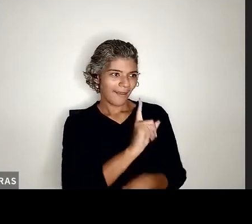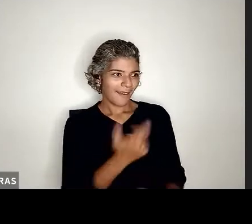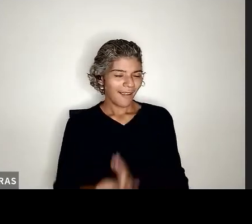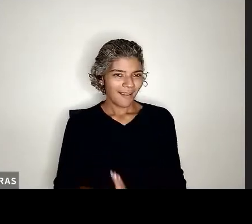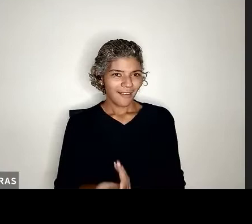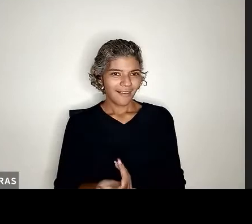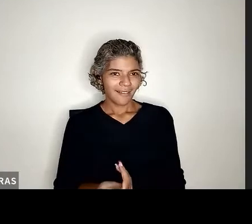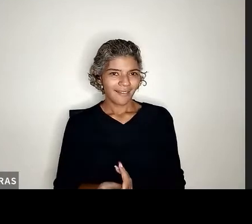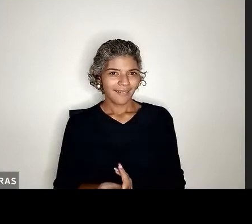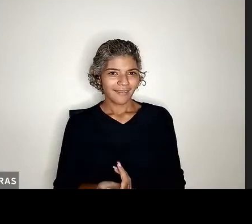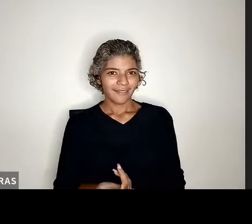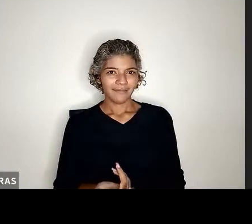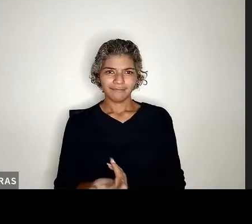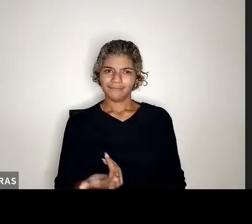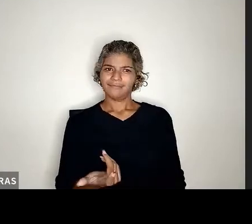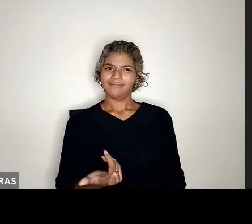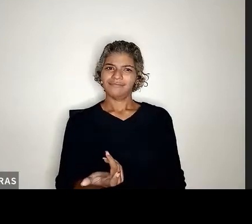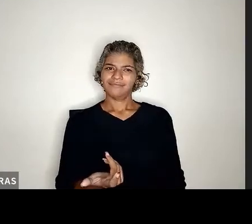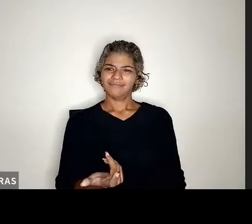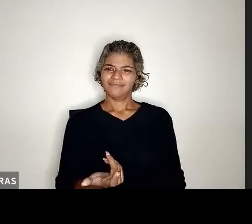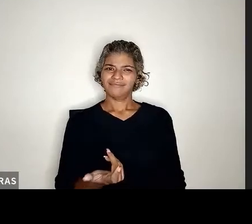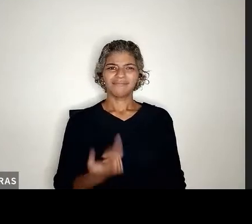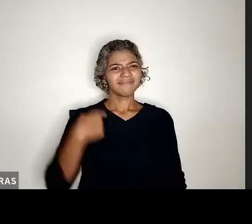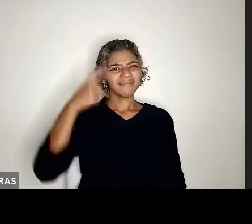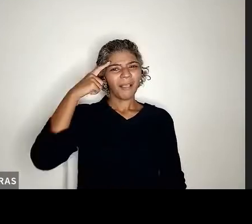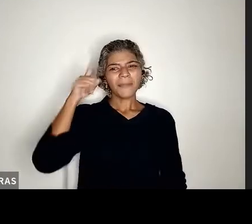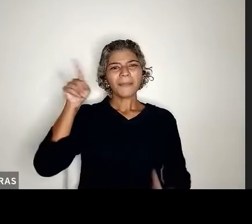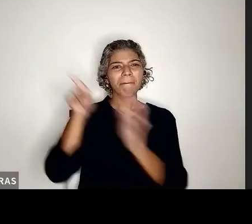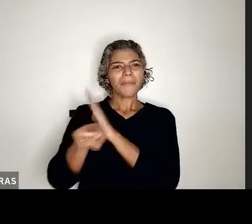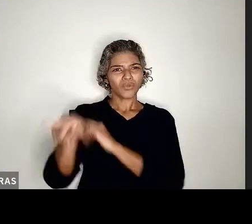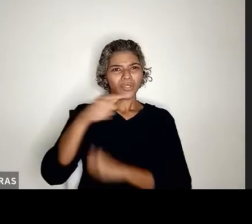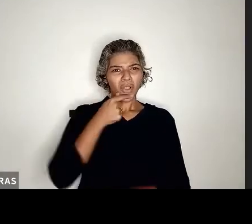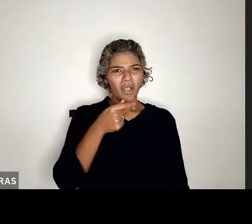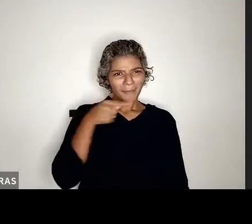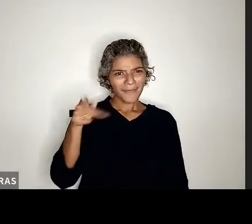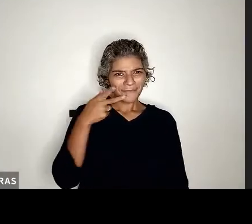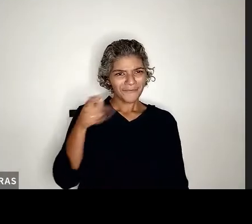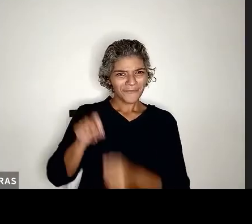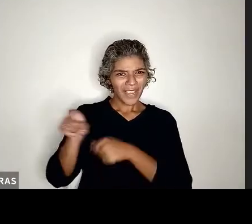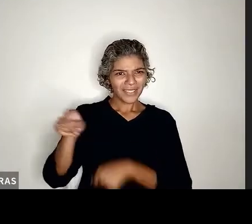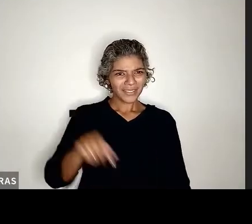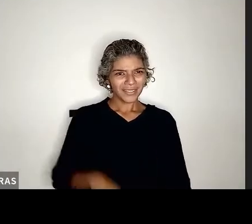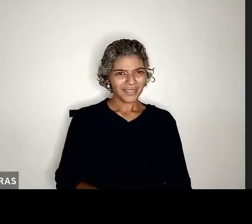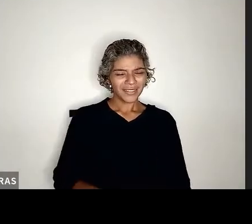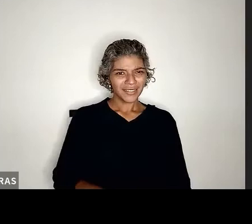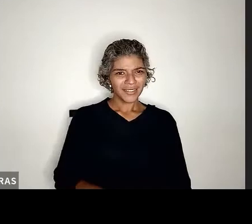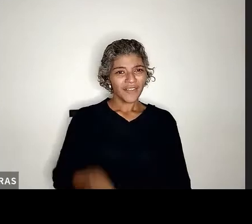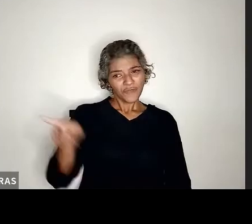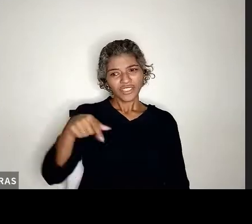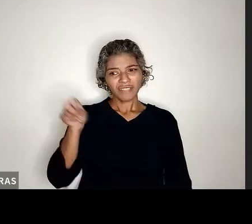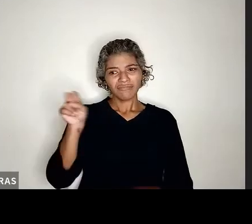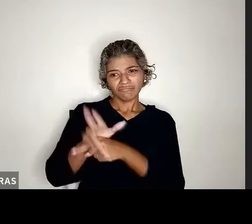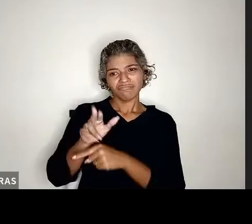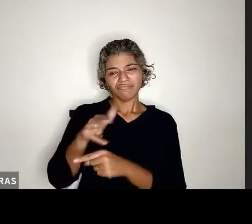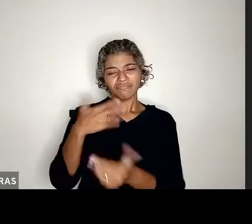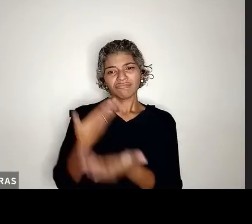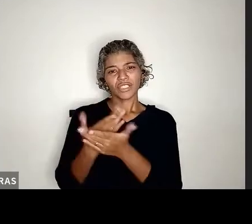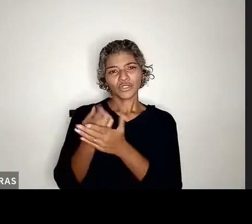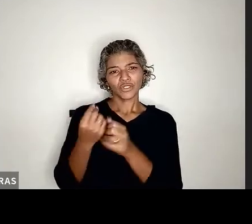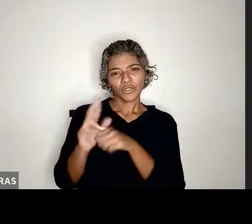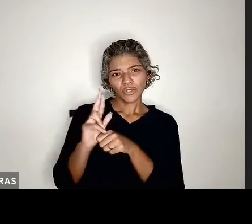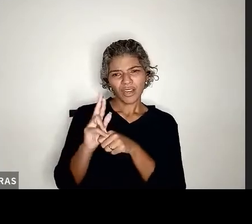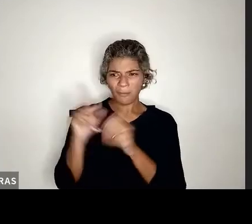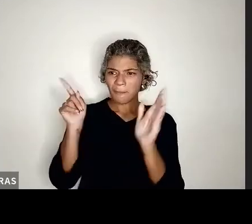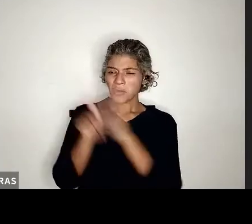Uma pergunta que nunca se faz aos homens que são pais ao longo dos seus doutorados. Eles são parabenizados, né? Eles, ah, que bom, olha,